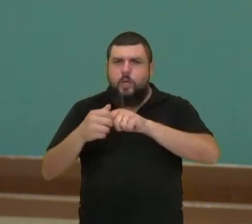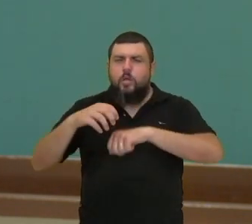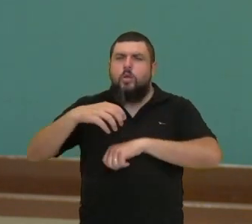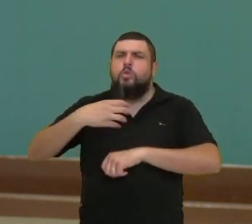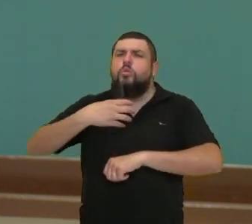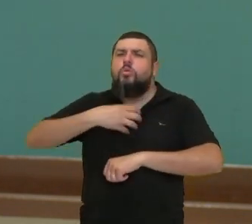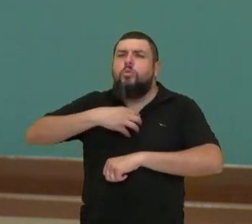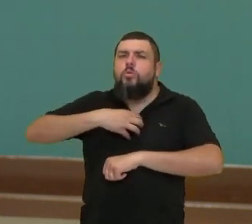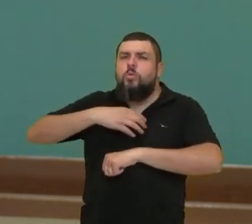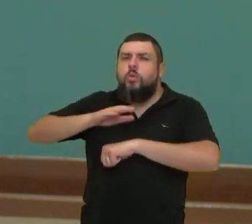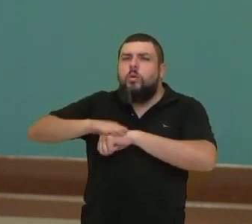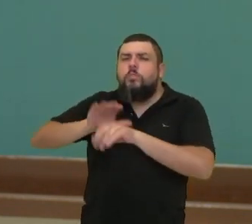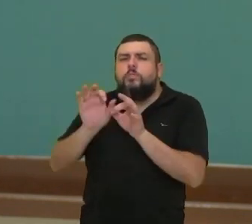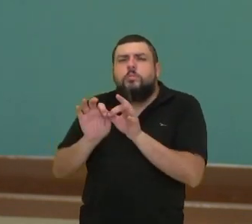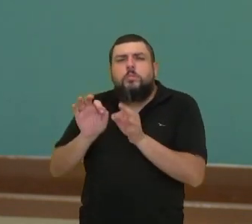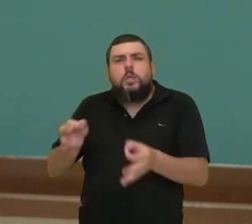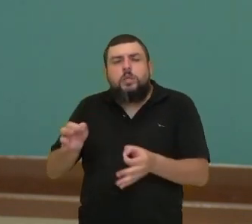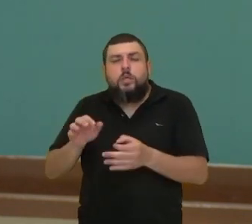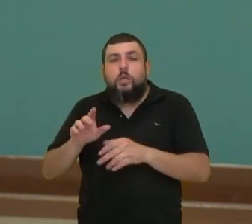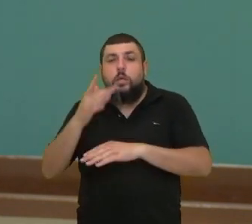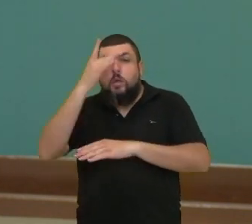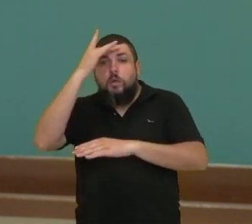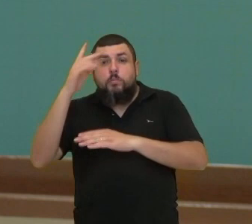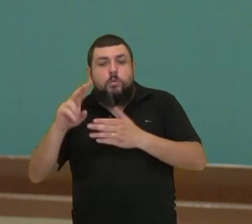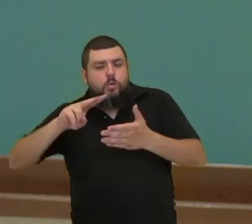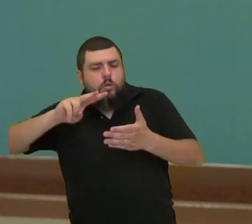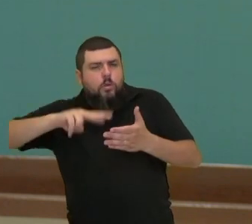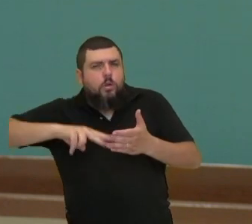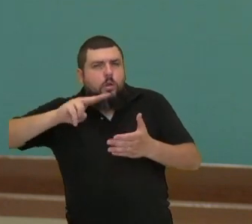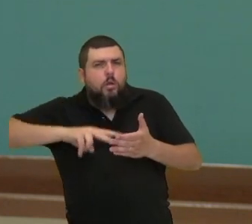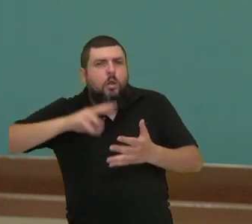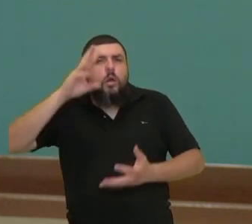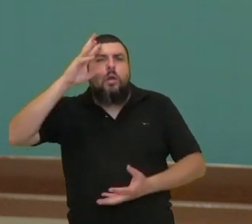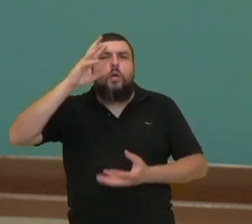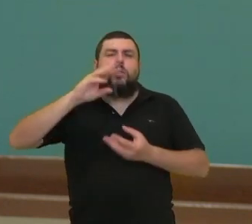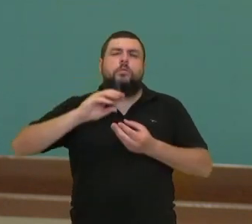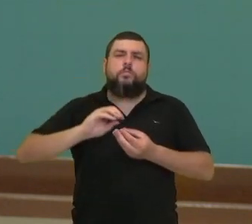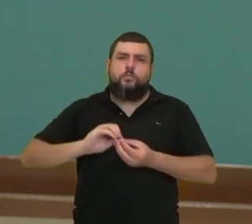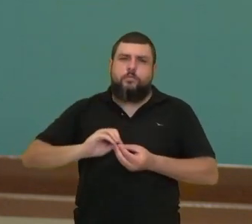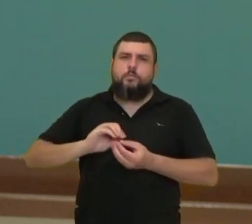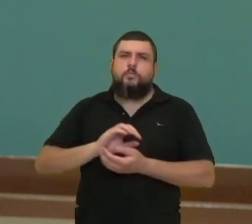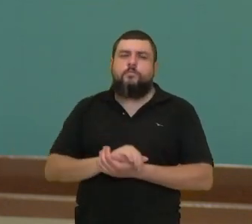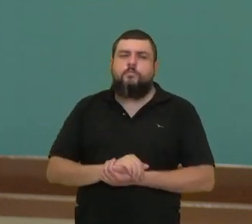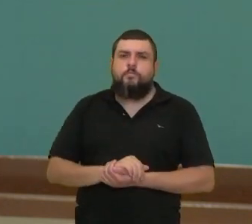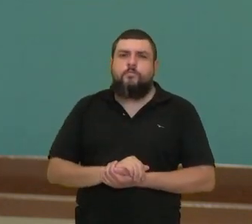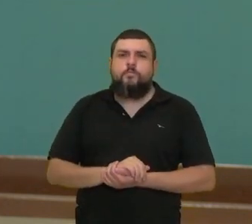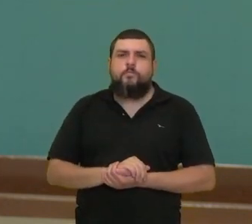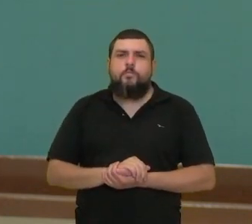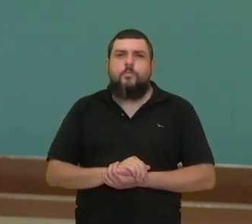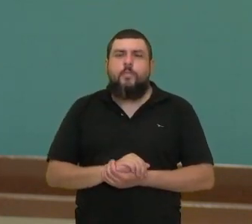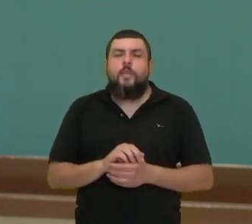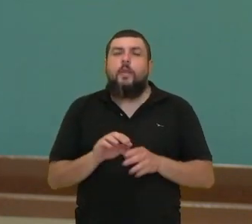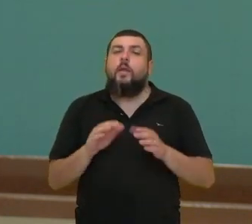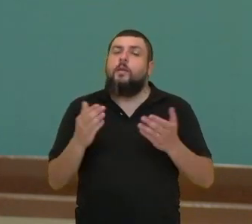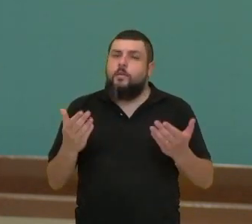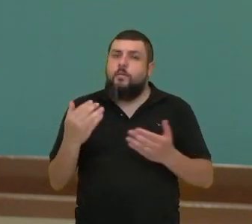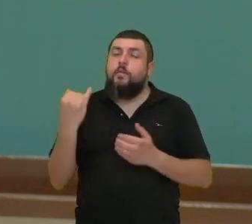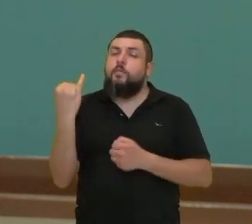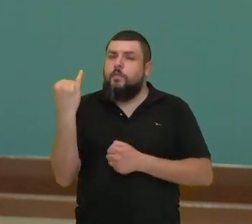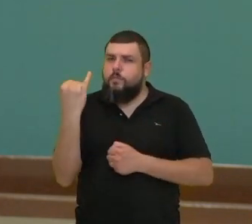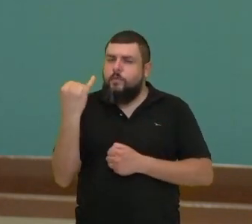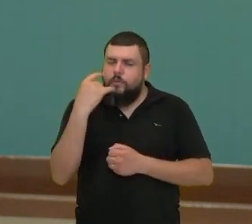para que o leitor da reportagem consiga compreender esse decreto. E é importante aqui que